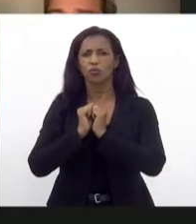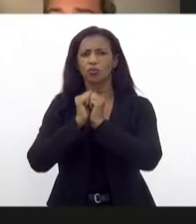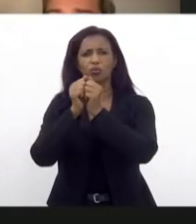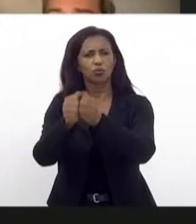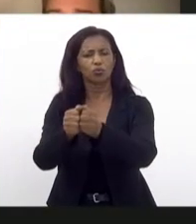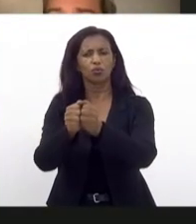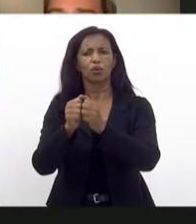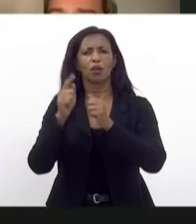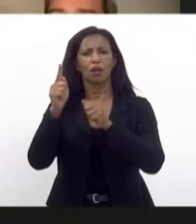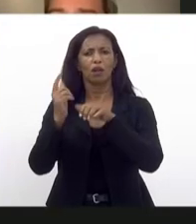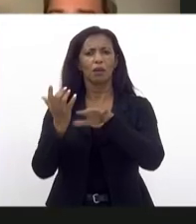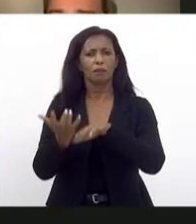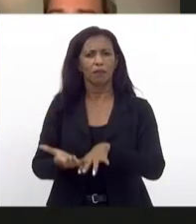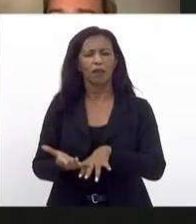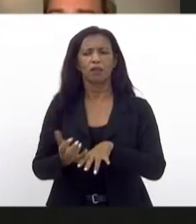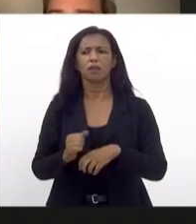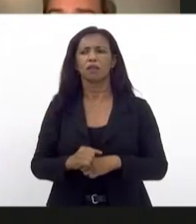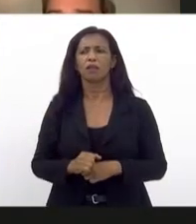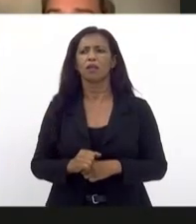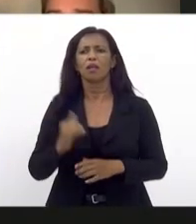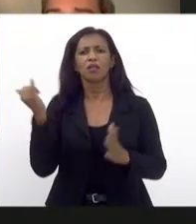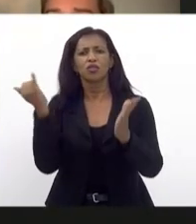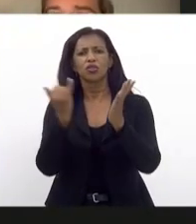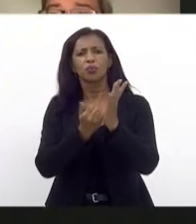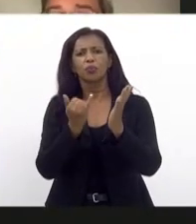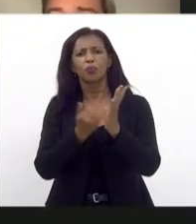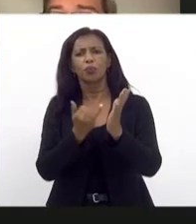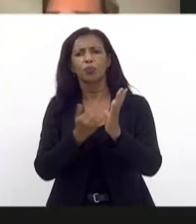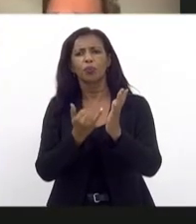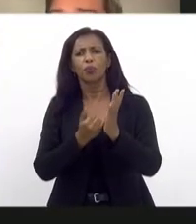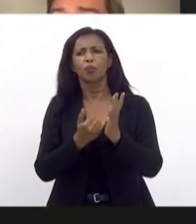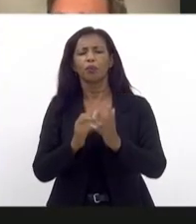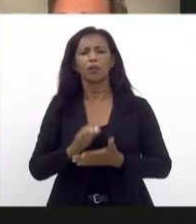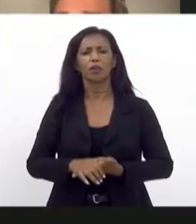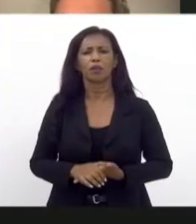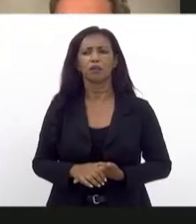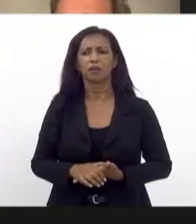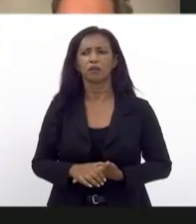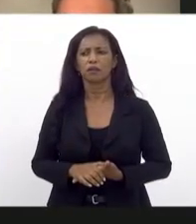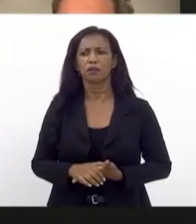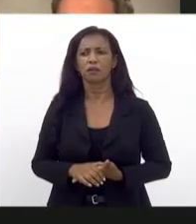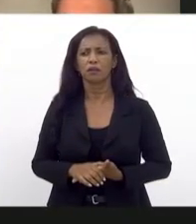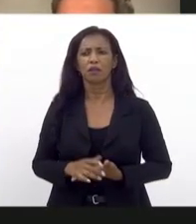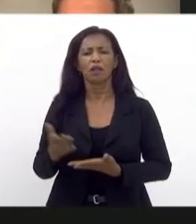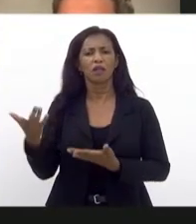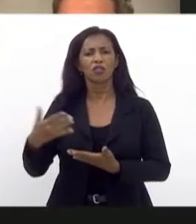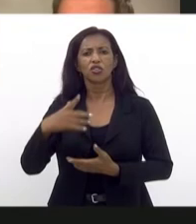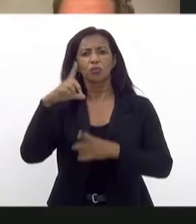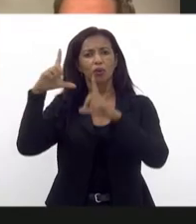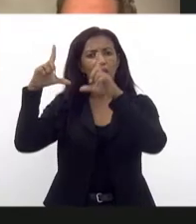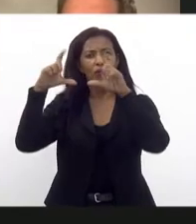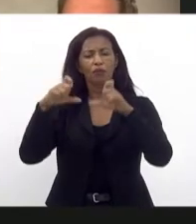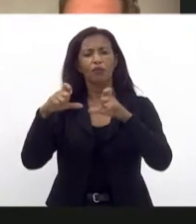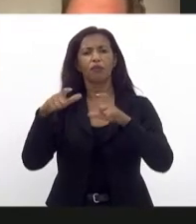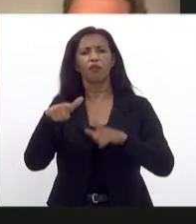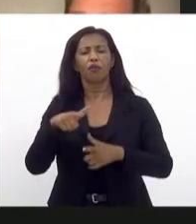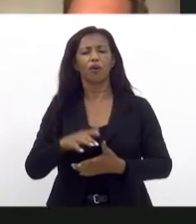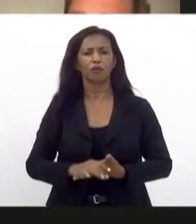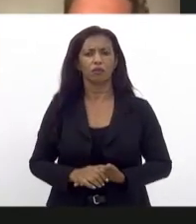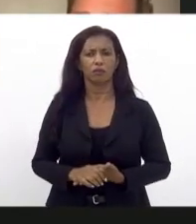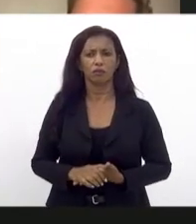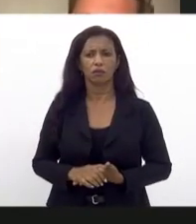senadores, e quem não for, a gente publica os órgãos aqui, as entidades aqui, publica a foto do jornal dos traidores da